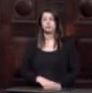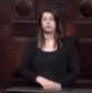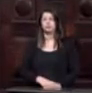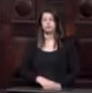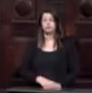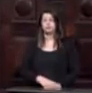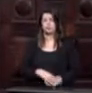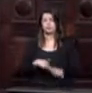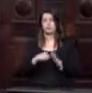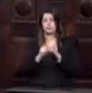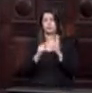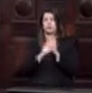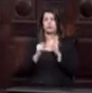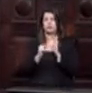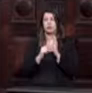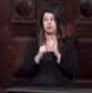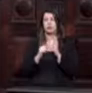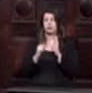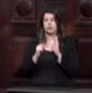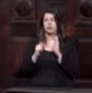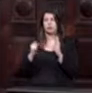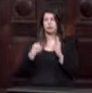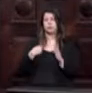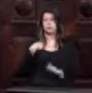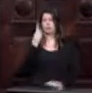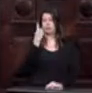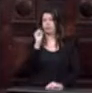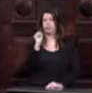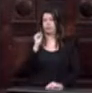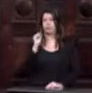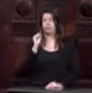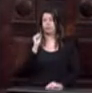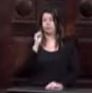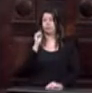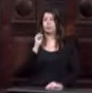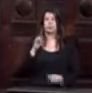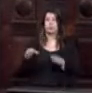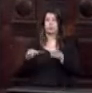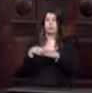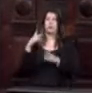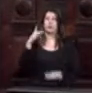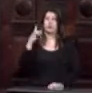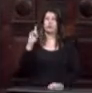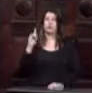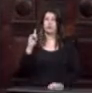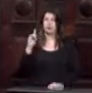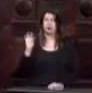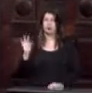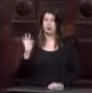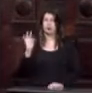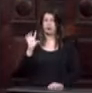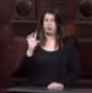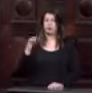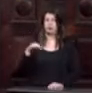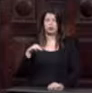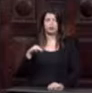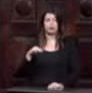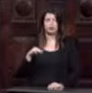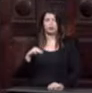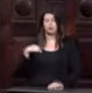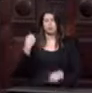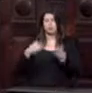Requerimento de destaque a emenda aditiva número 18, de autoria da bancada do PDT, deputado Luiz Martins. Para discutir, deputado Zaqueu